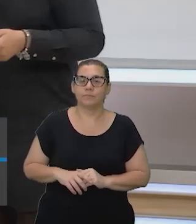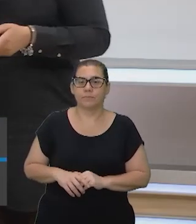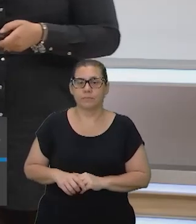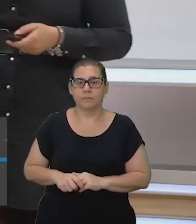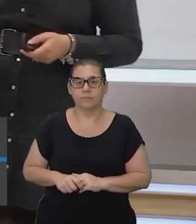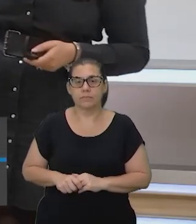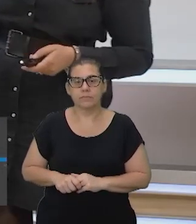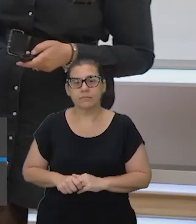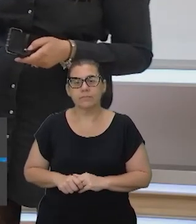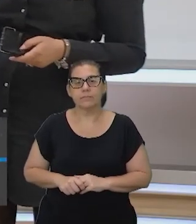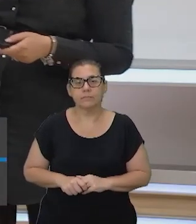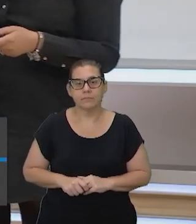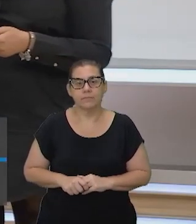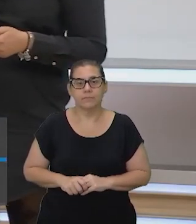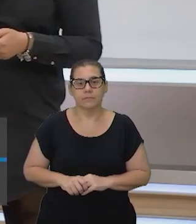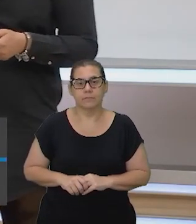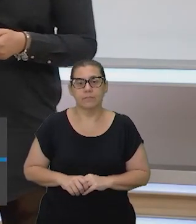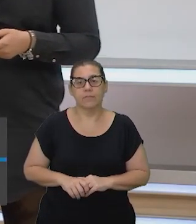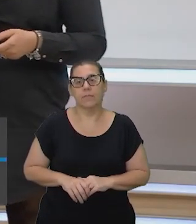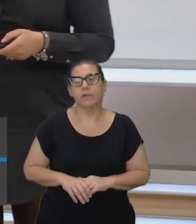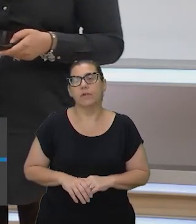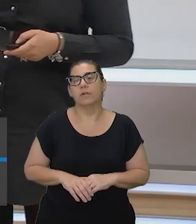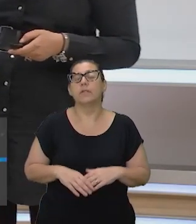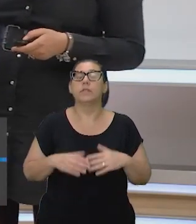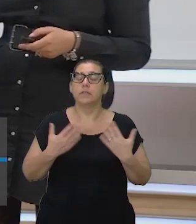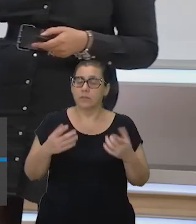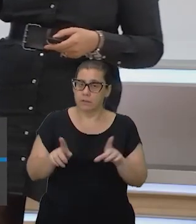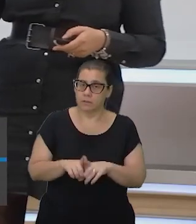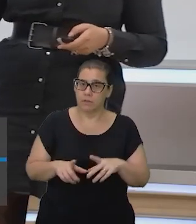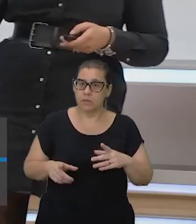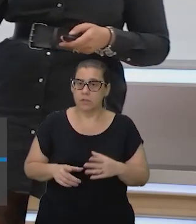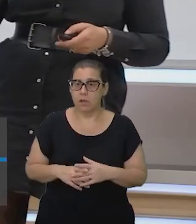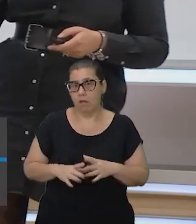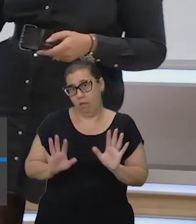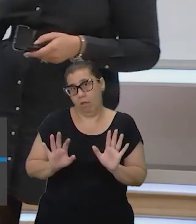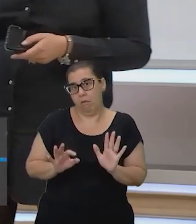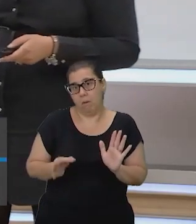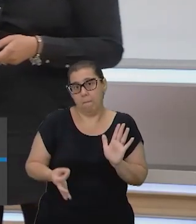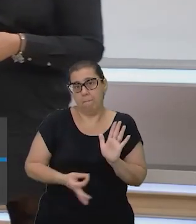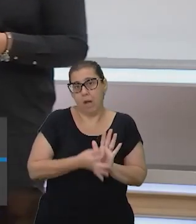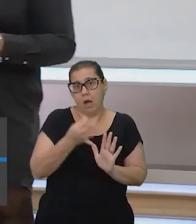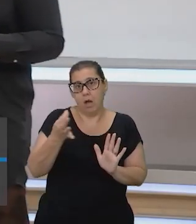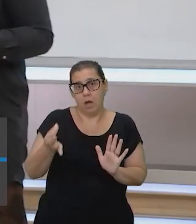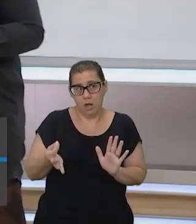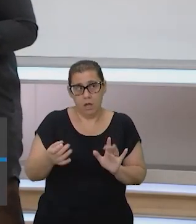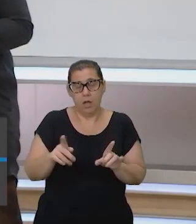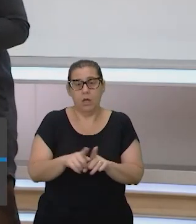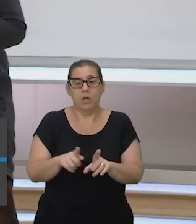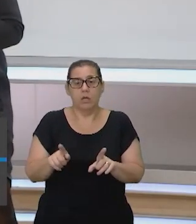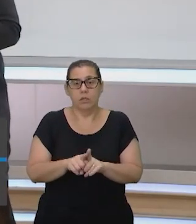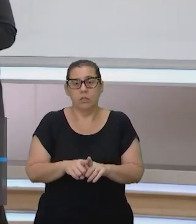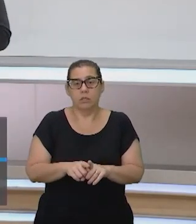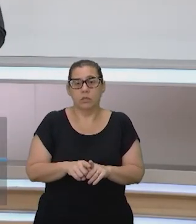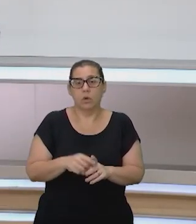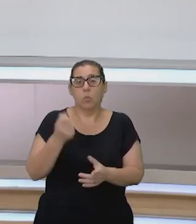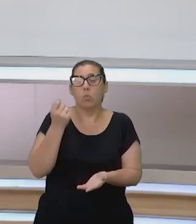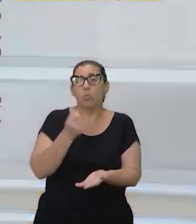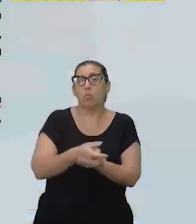Olha só. Então, gente, o kit, né? Assim como a pop art, ele surge como uma crítica, justamente, né? A esse